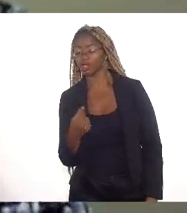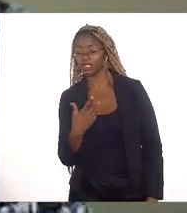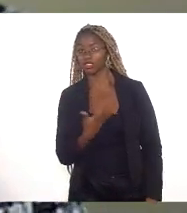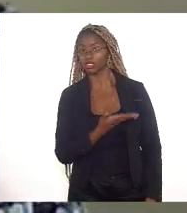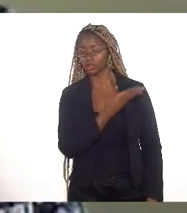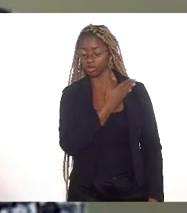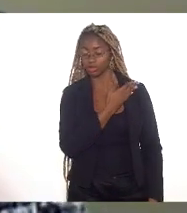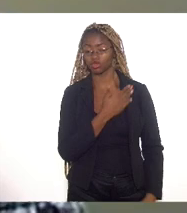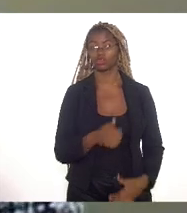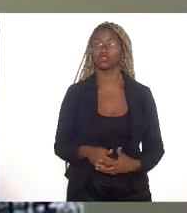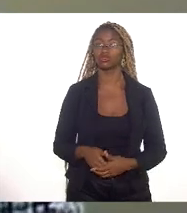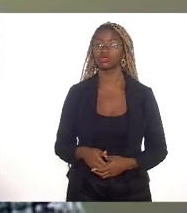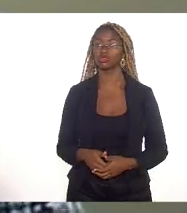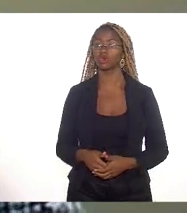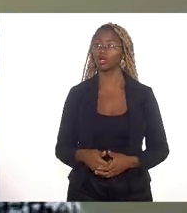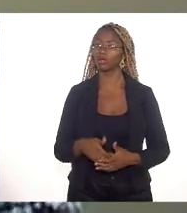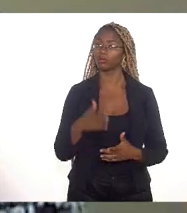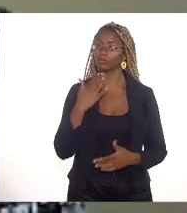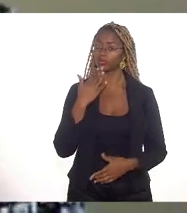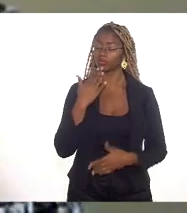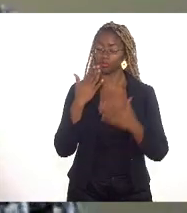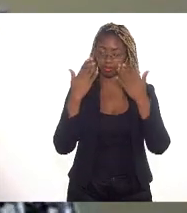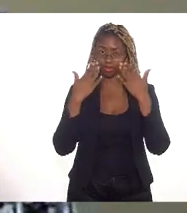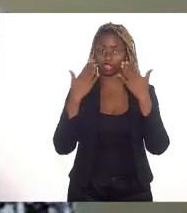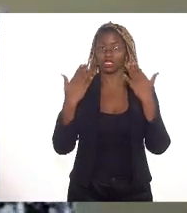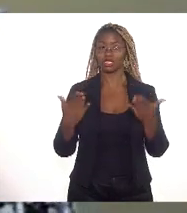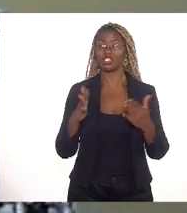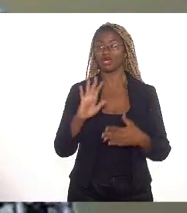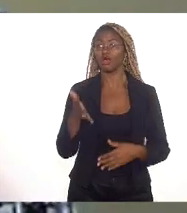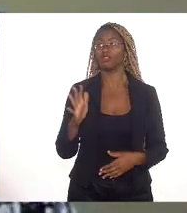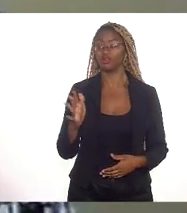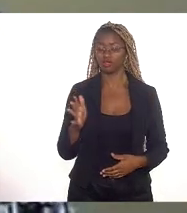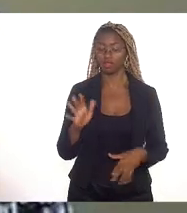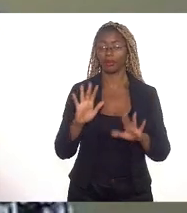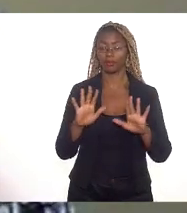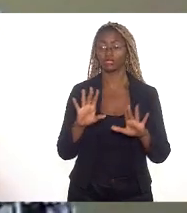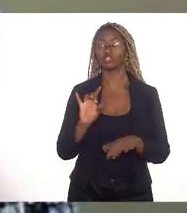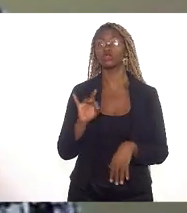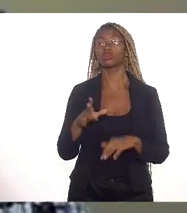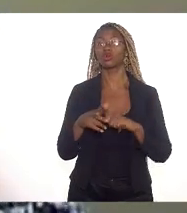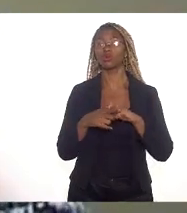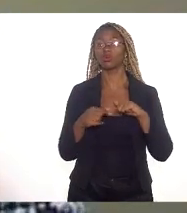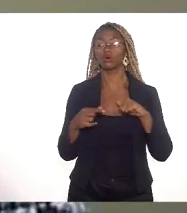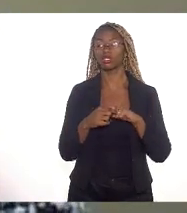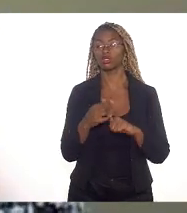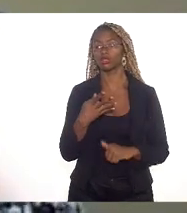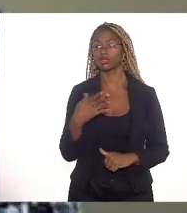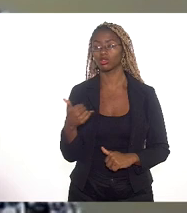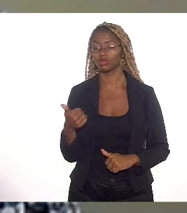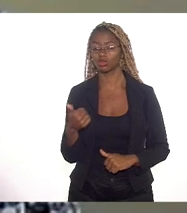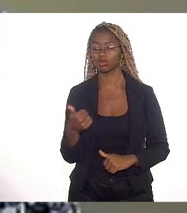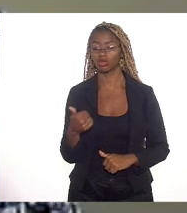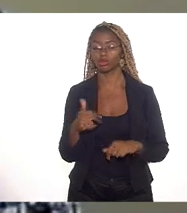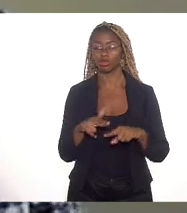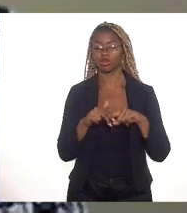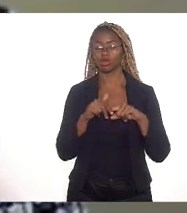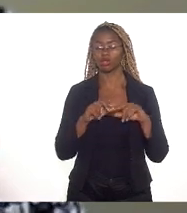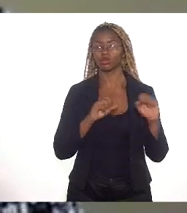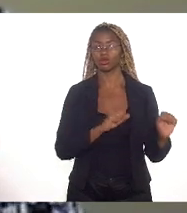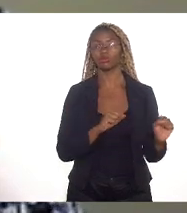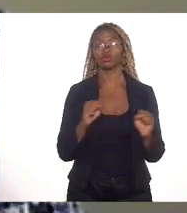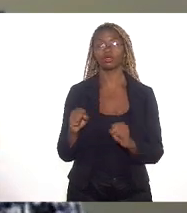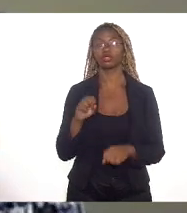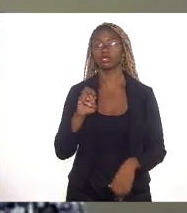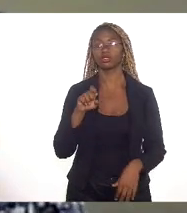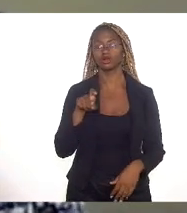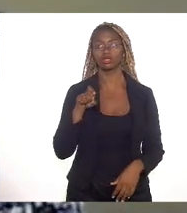presente nessa que foi apresentada, que é exatamente o artigo 41, na qual o Poder Executivo